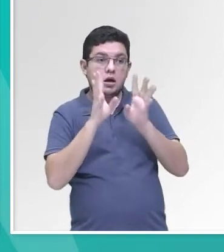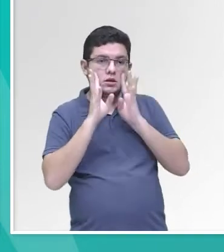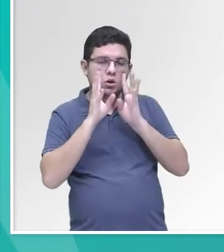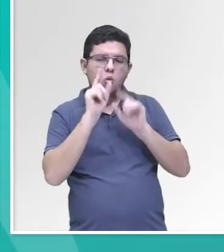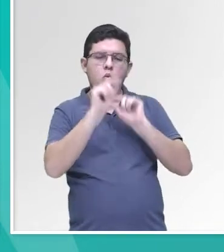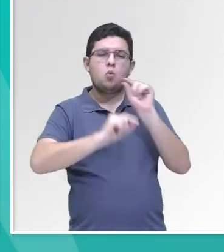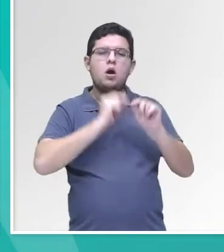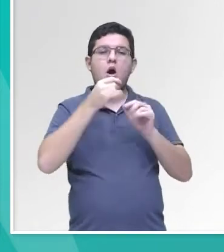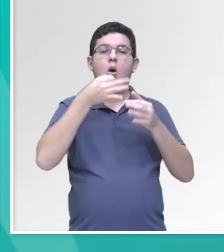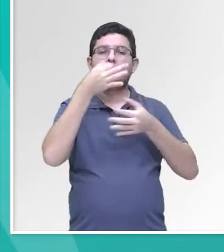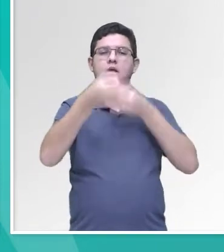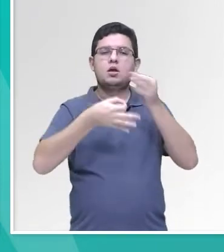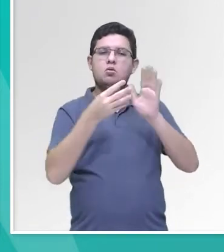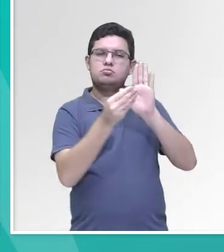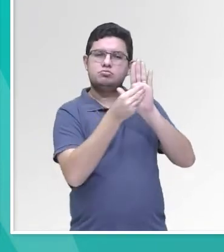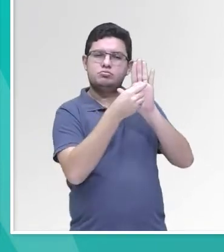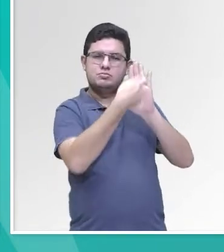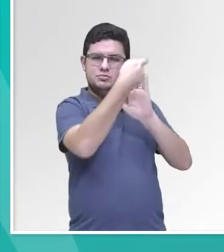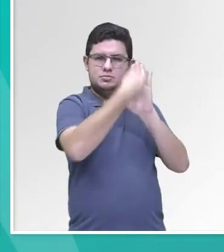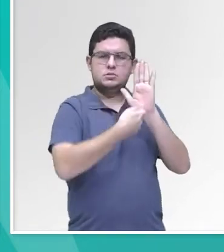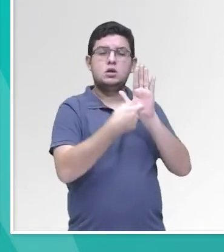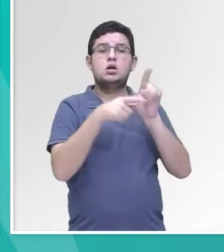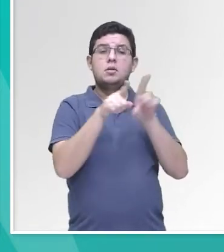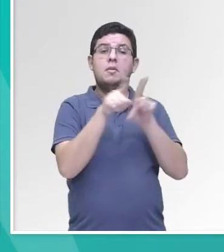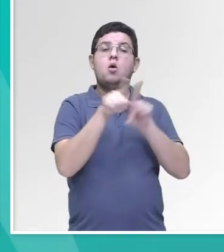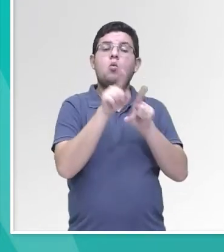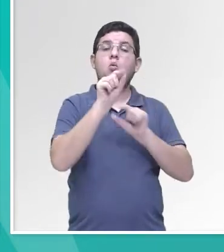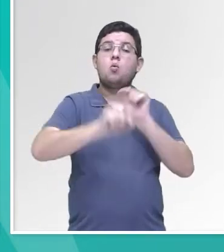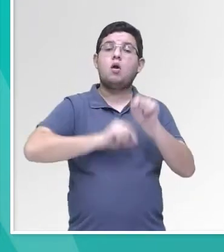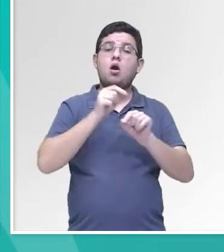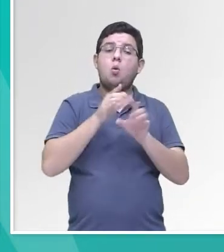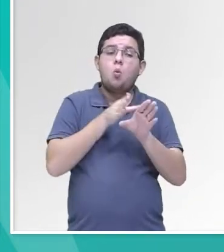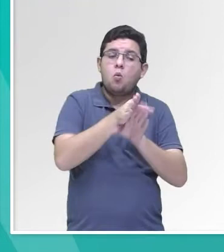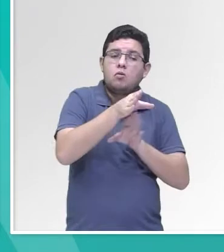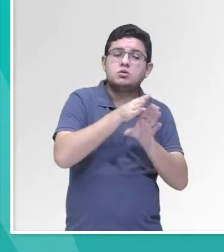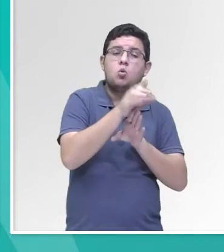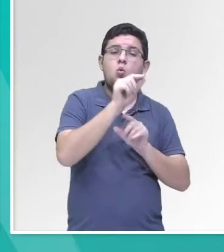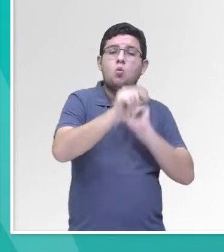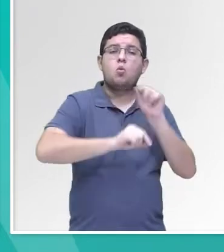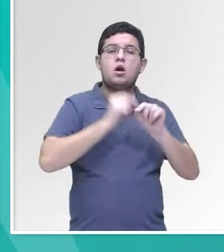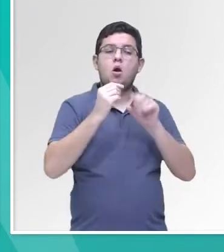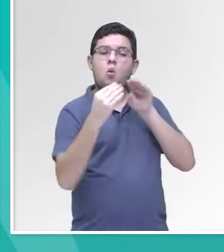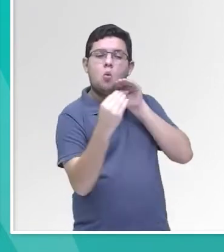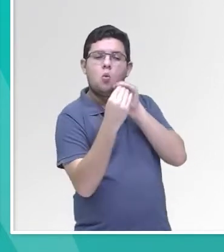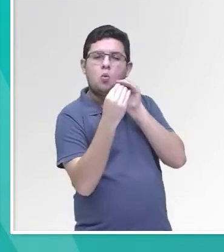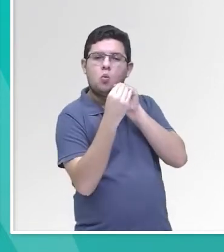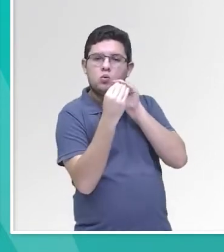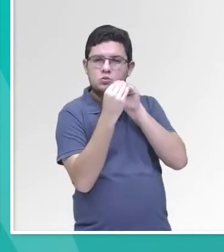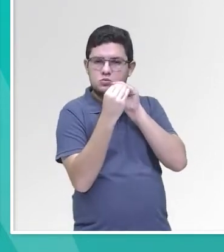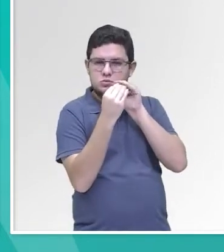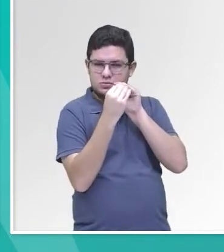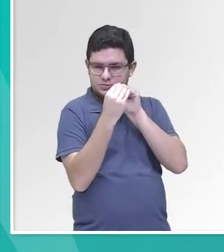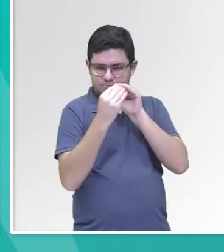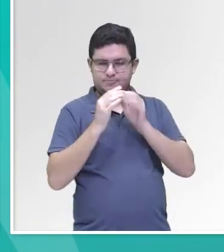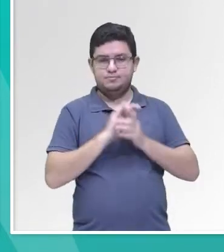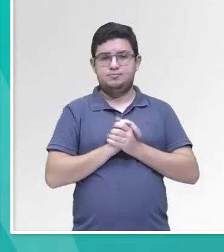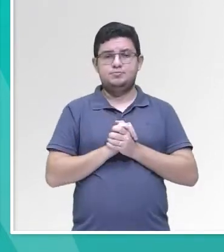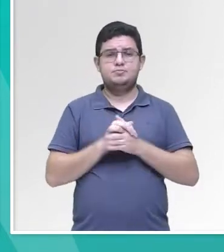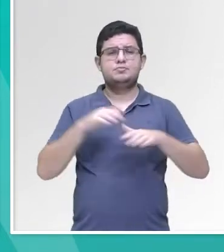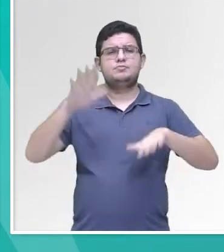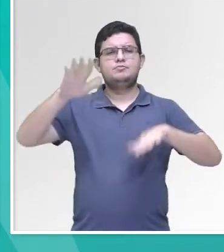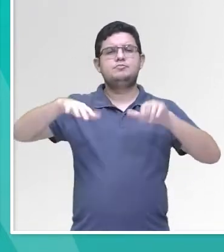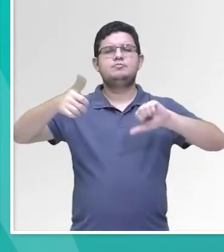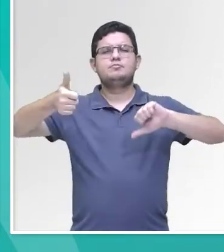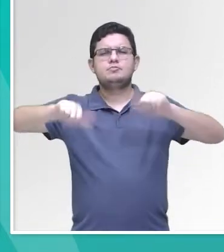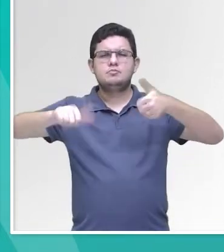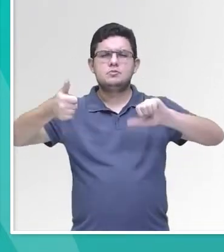sabe, convencer outra pessoa a pensar como a gente. Isso mesmo. Em avaliações como o